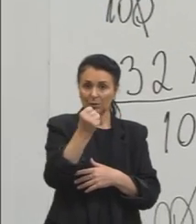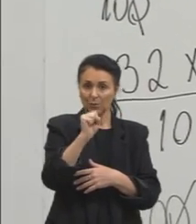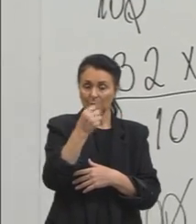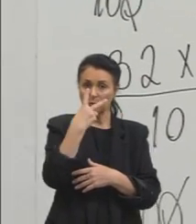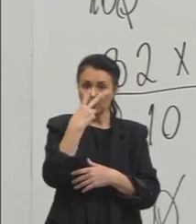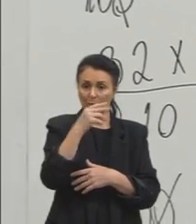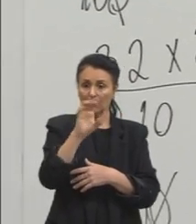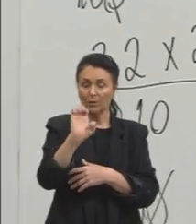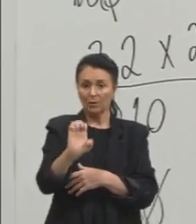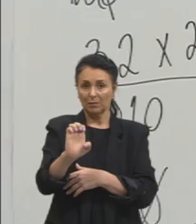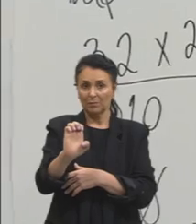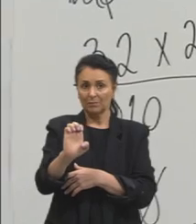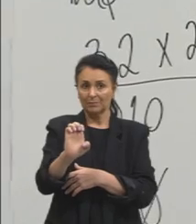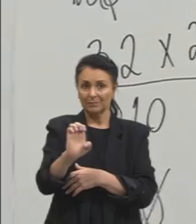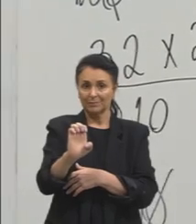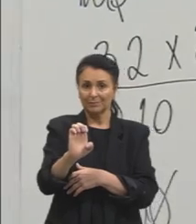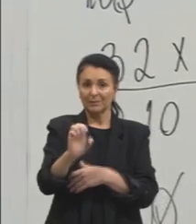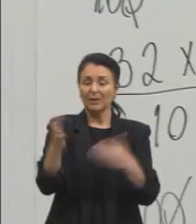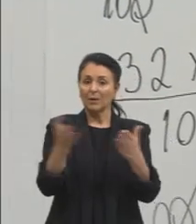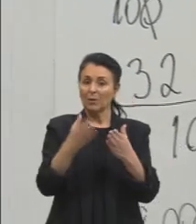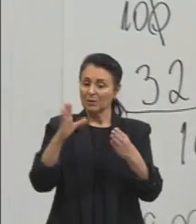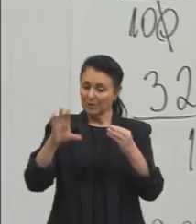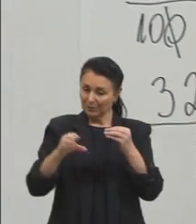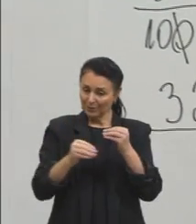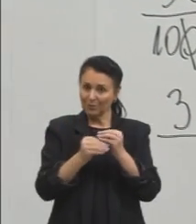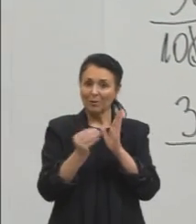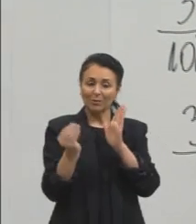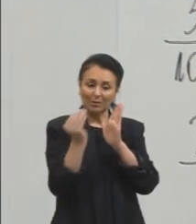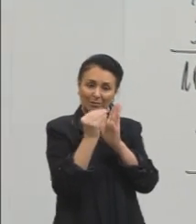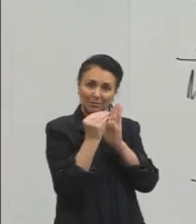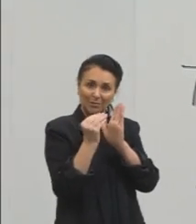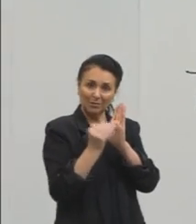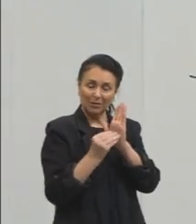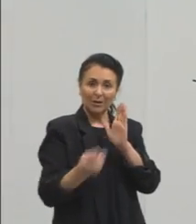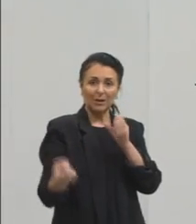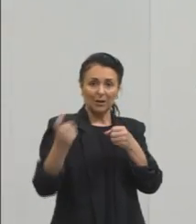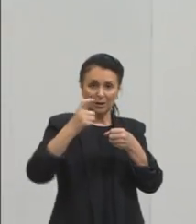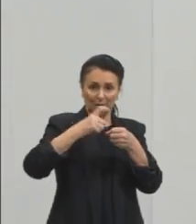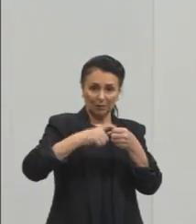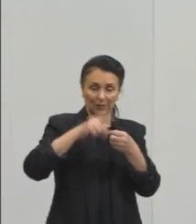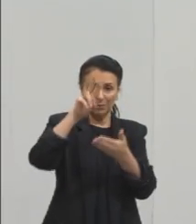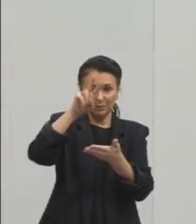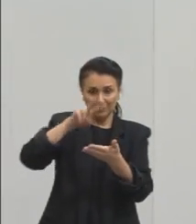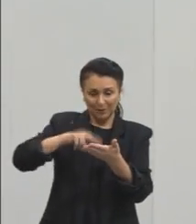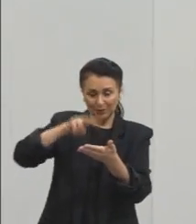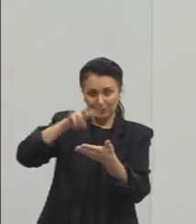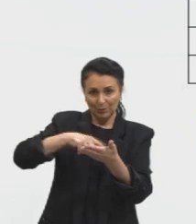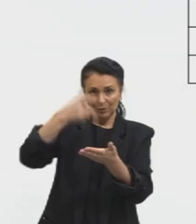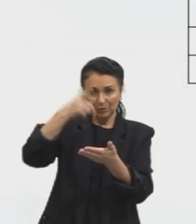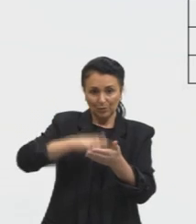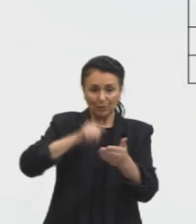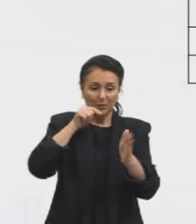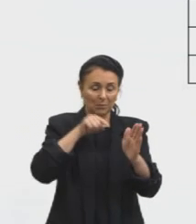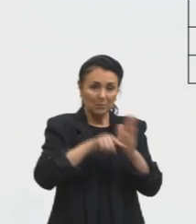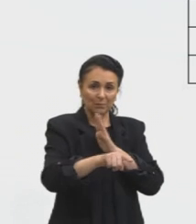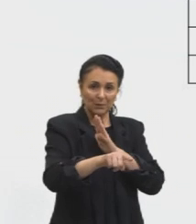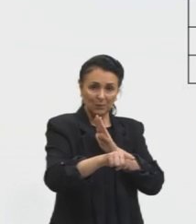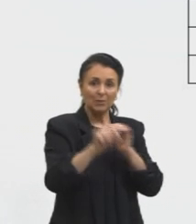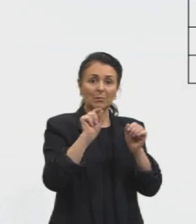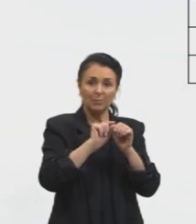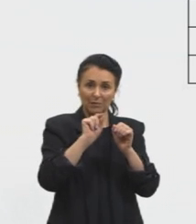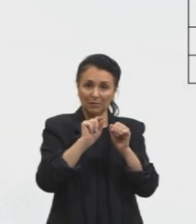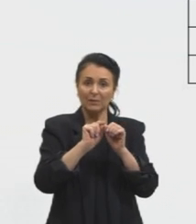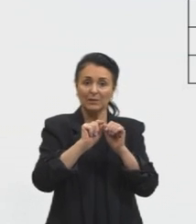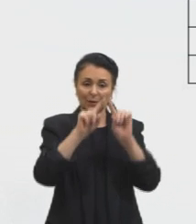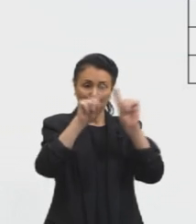igual e então aquele já completa aí e volta então para nossa leitura lá enunciado para completar